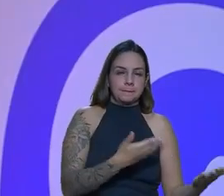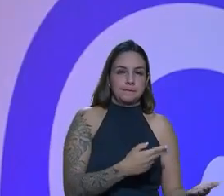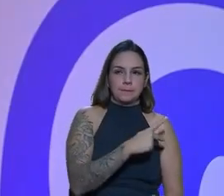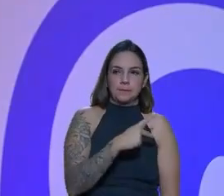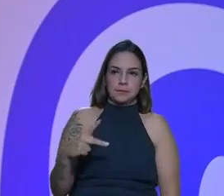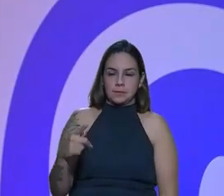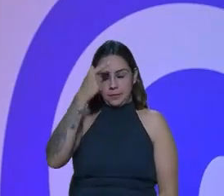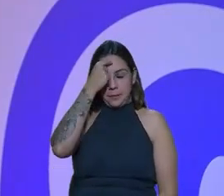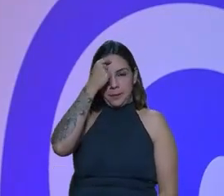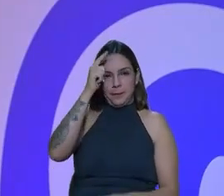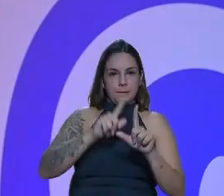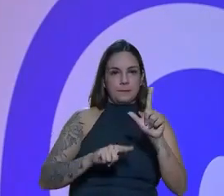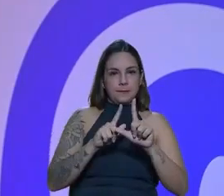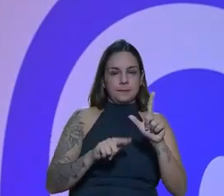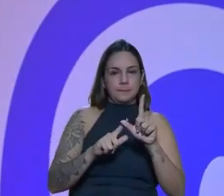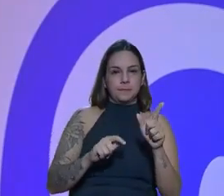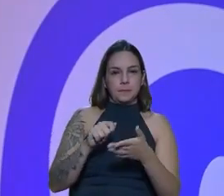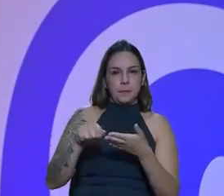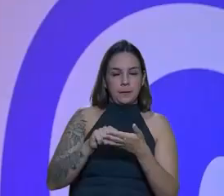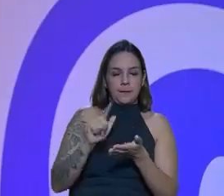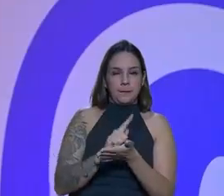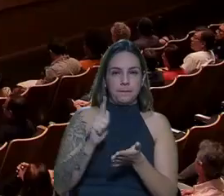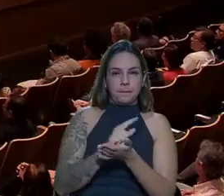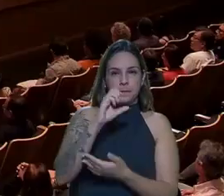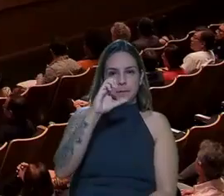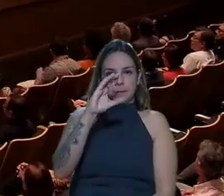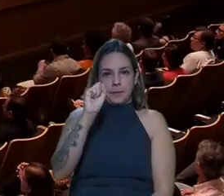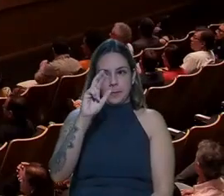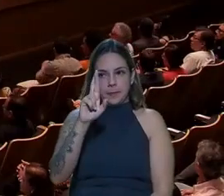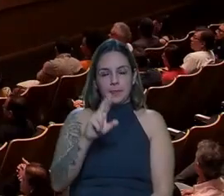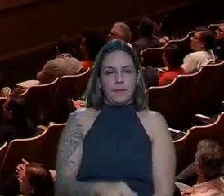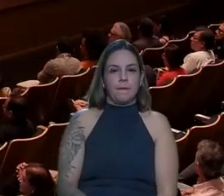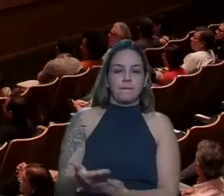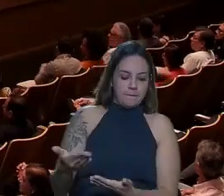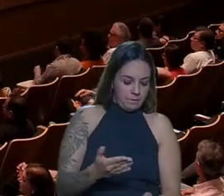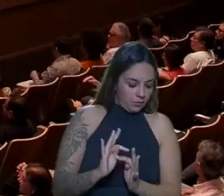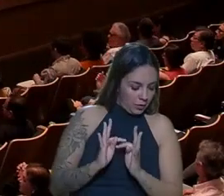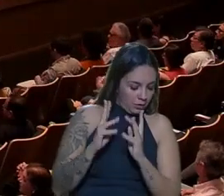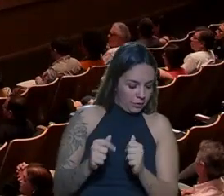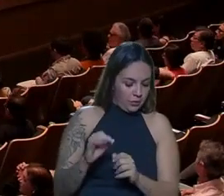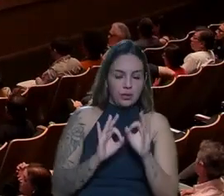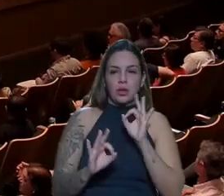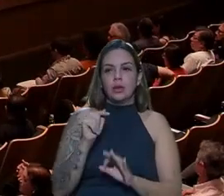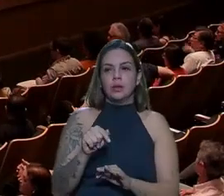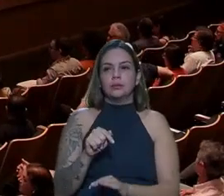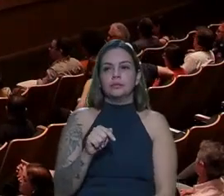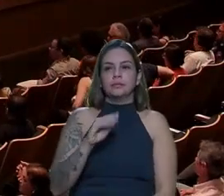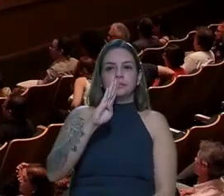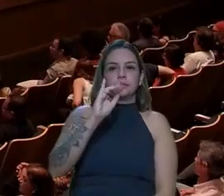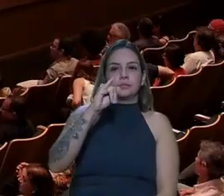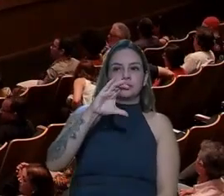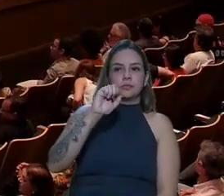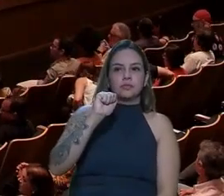o presidente da Academia Araxaense de Letras, o escritor e jornalista César Afonso Borges sobe ao palco e, em seguida, sobem os convidados. O